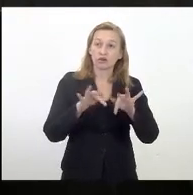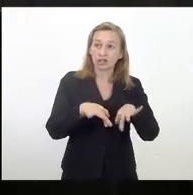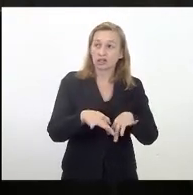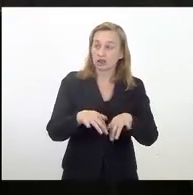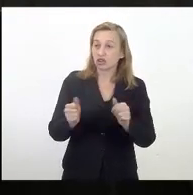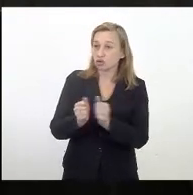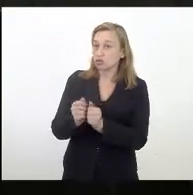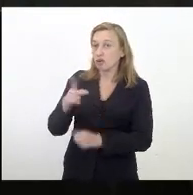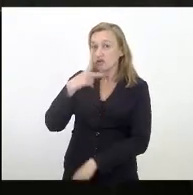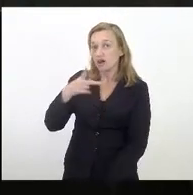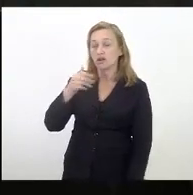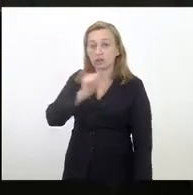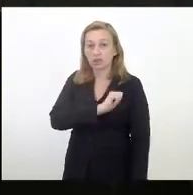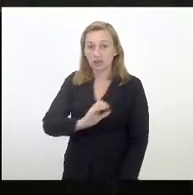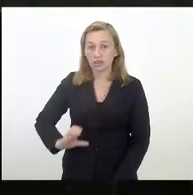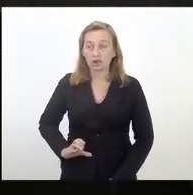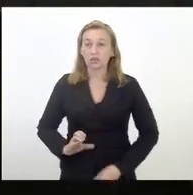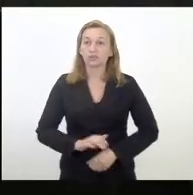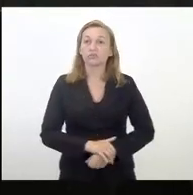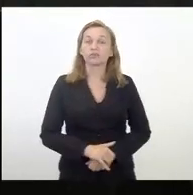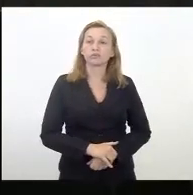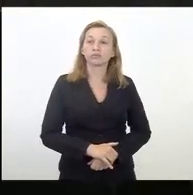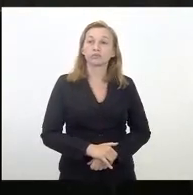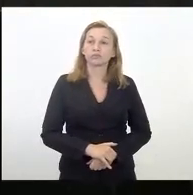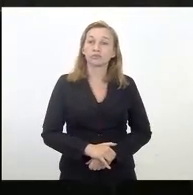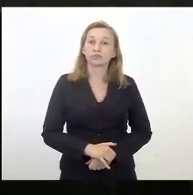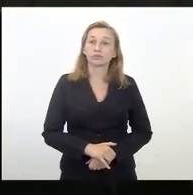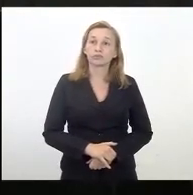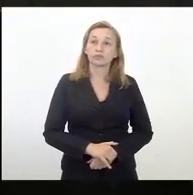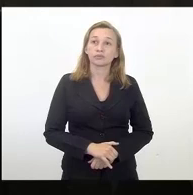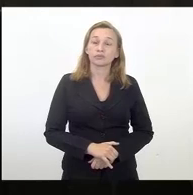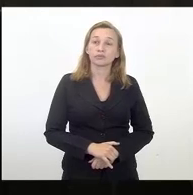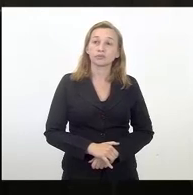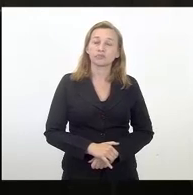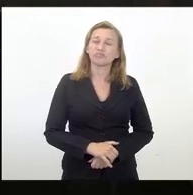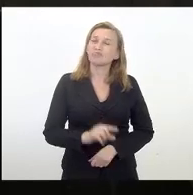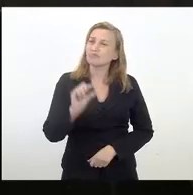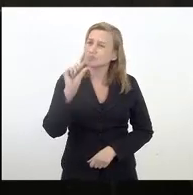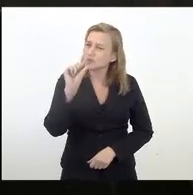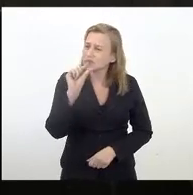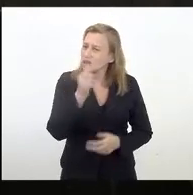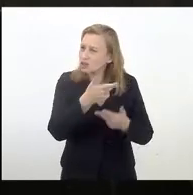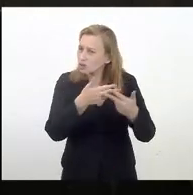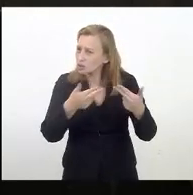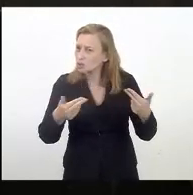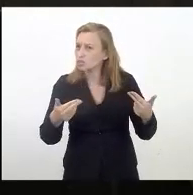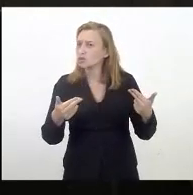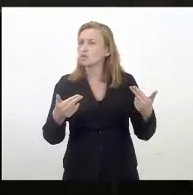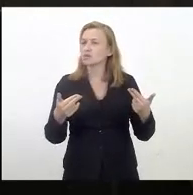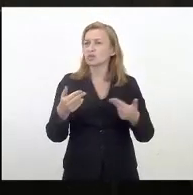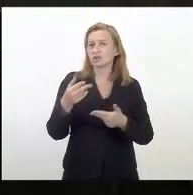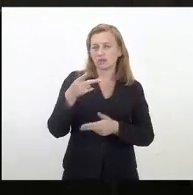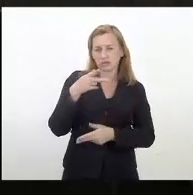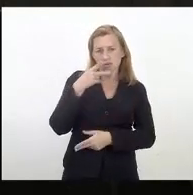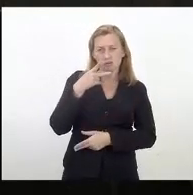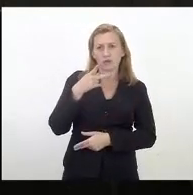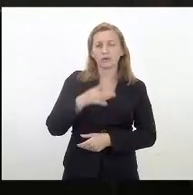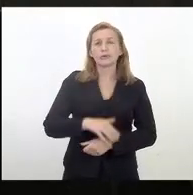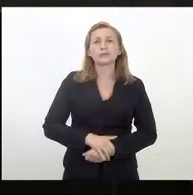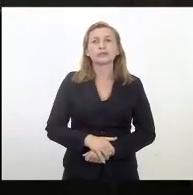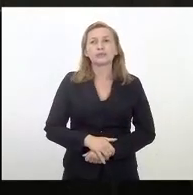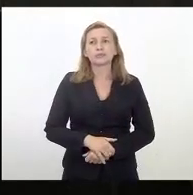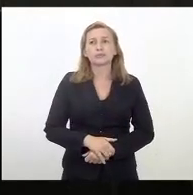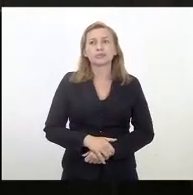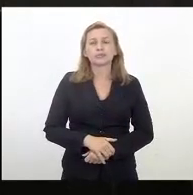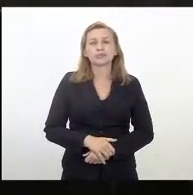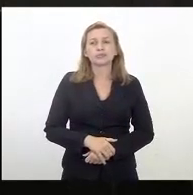Ceciliano a fazer pequenas observações a